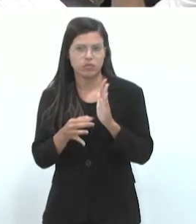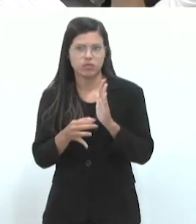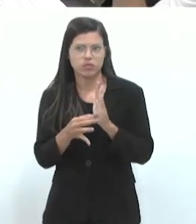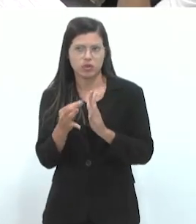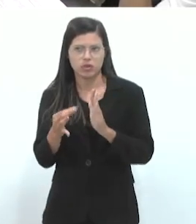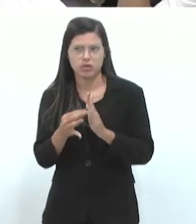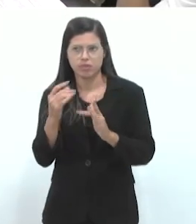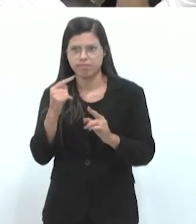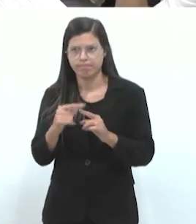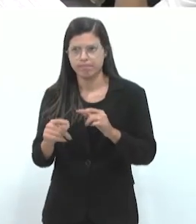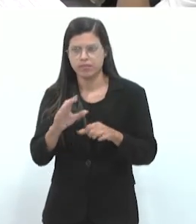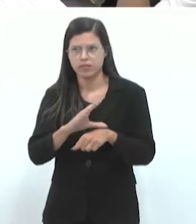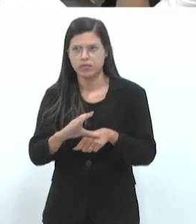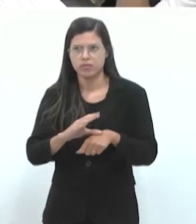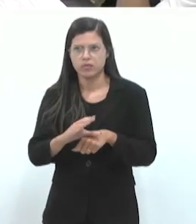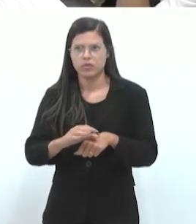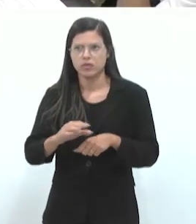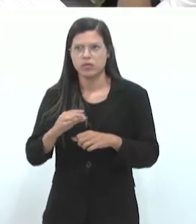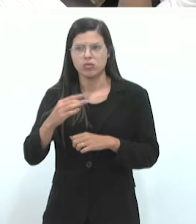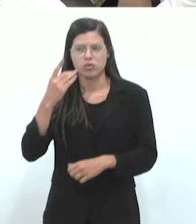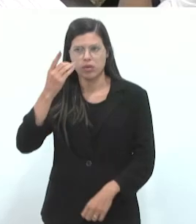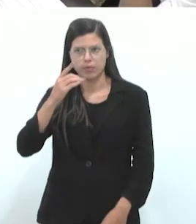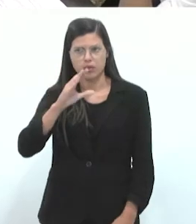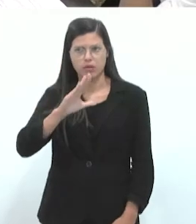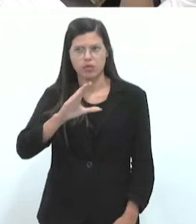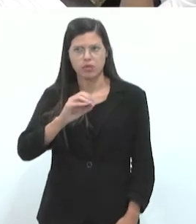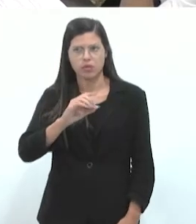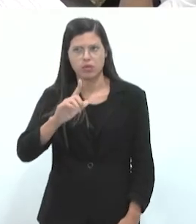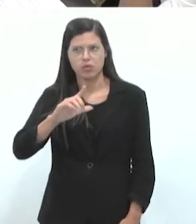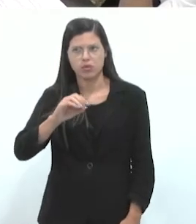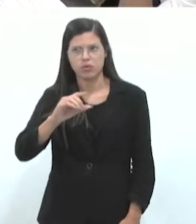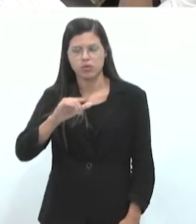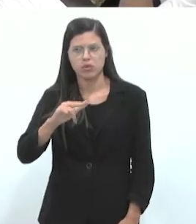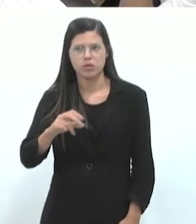É. Então, eu vou redesignar o deputado Cozzolino relator. Mas